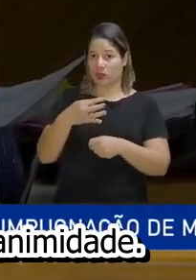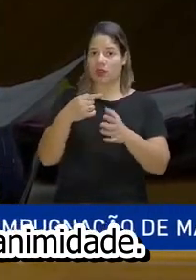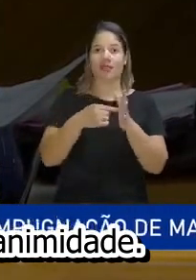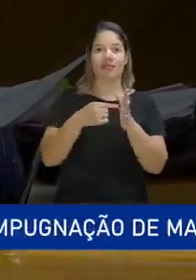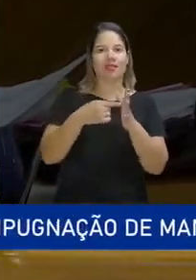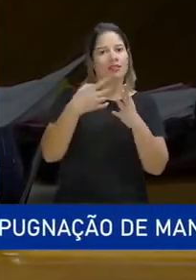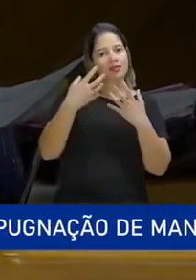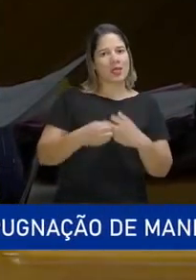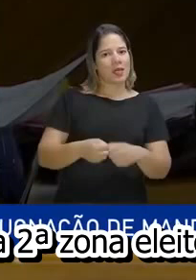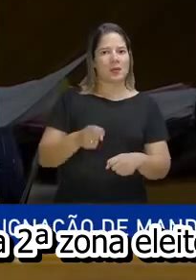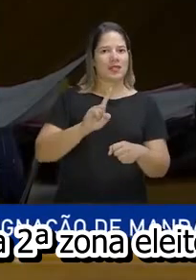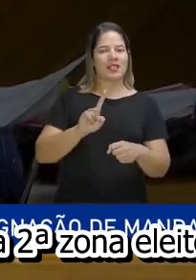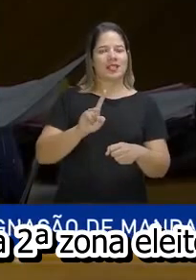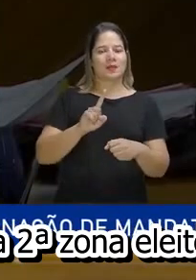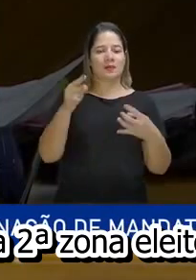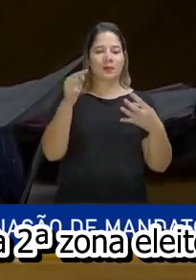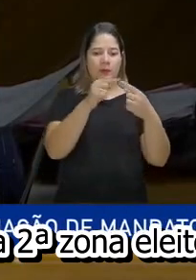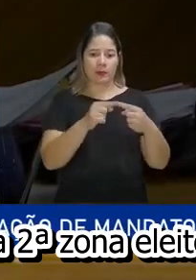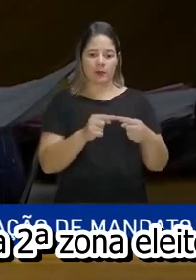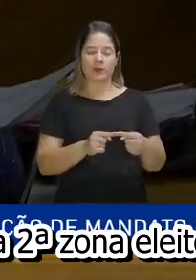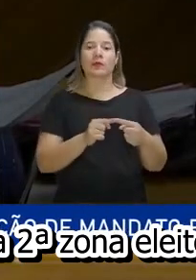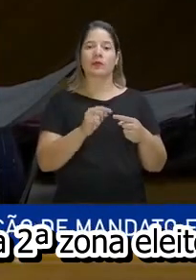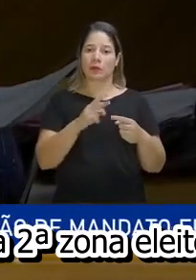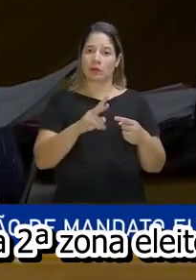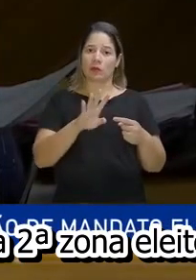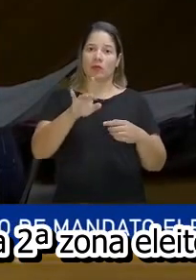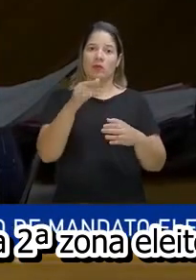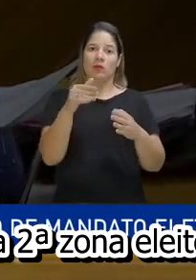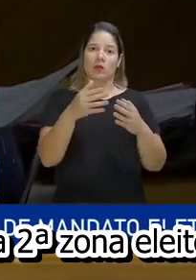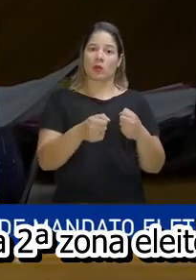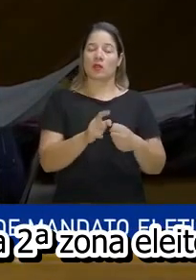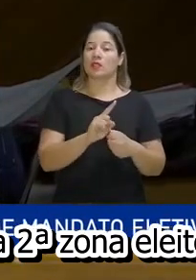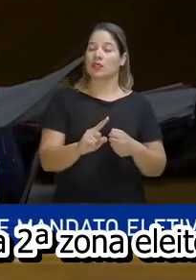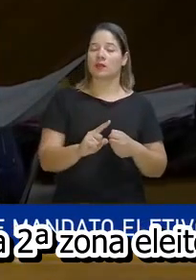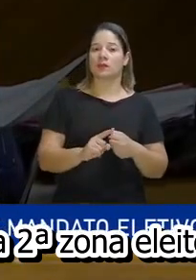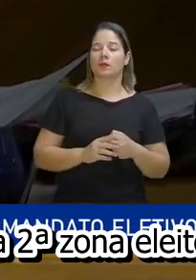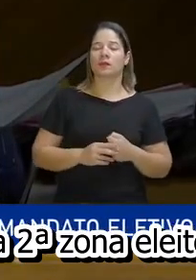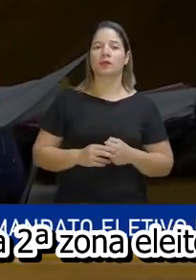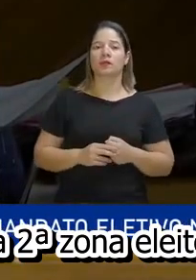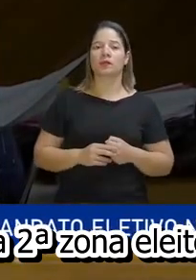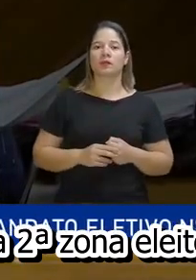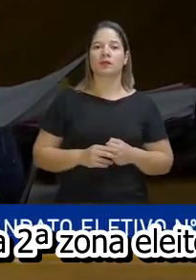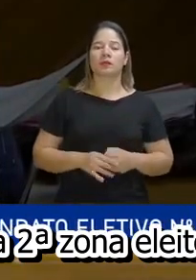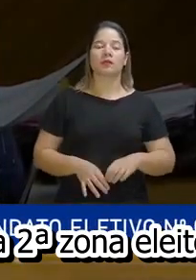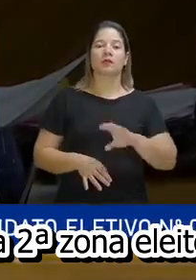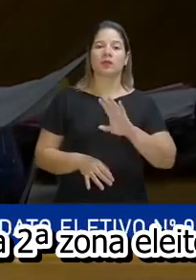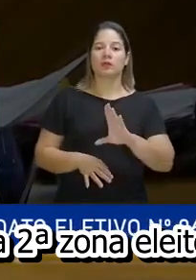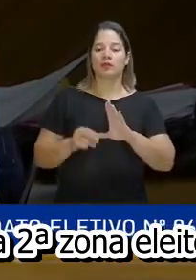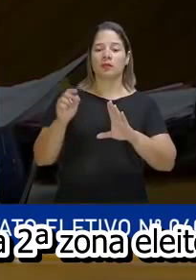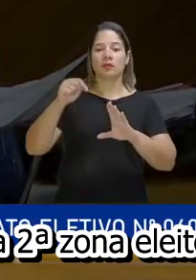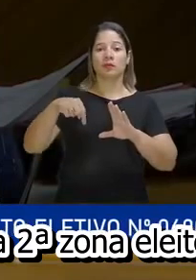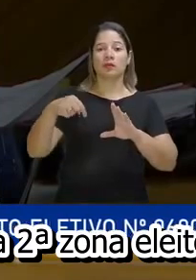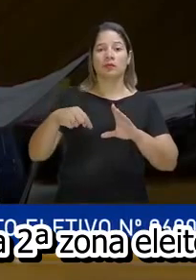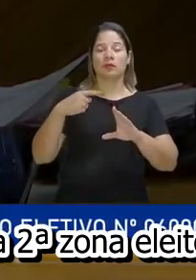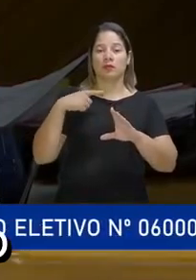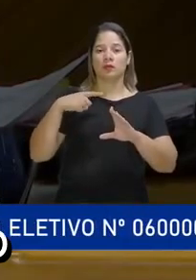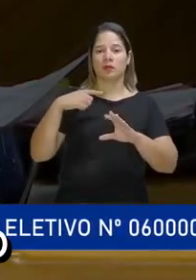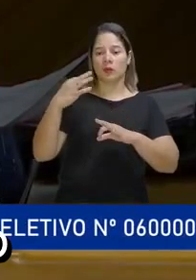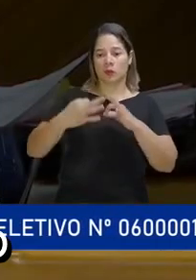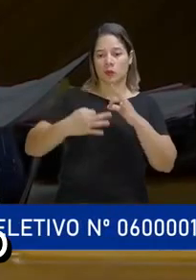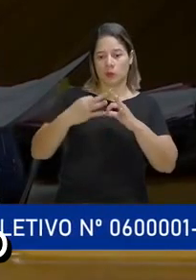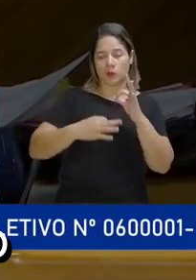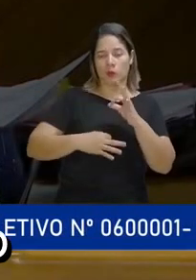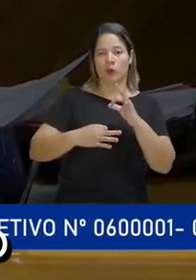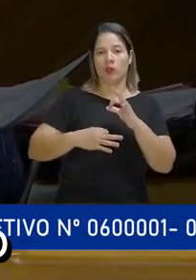à unanimidade. No que refere à impossibilidade de remessa dos autos ao juízo da segunda zona eleitoral para cumprimento